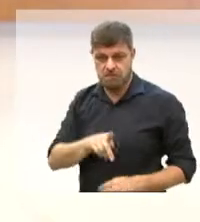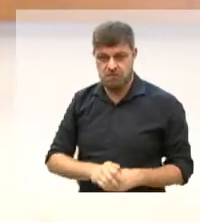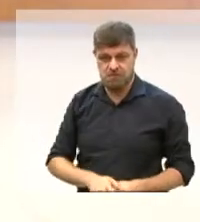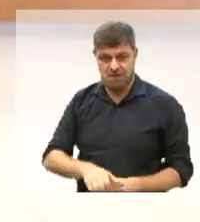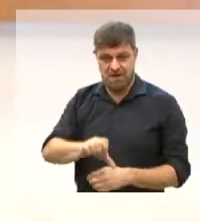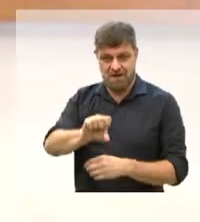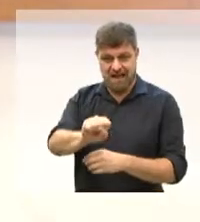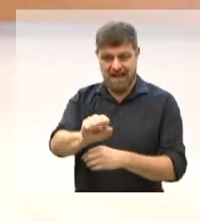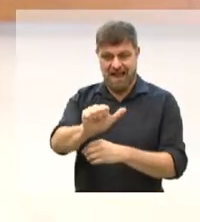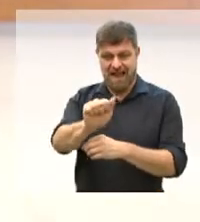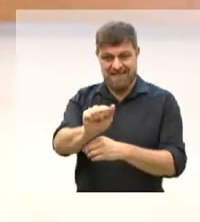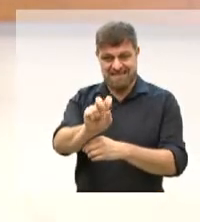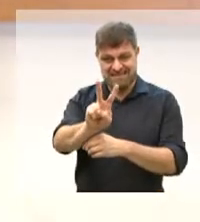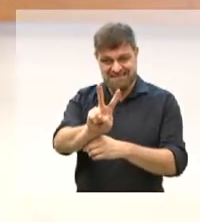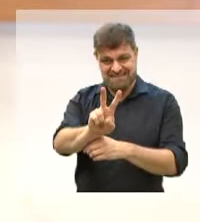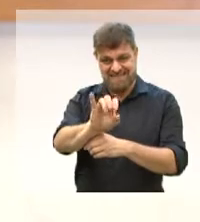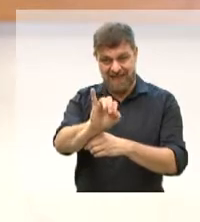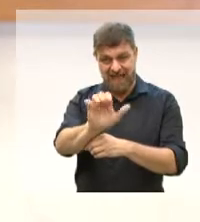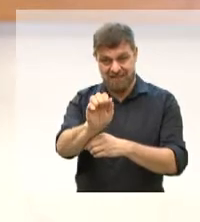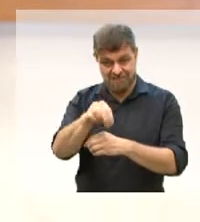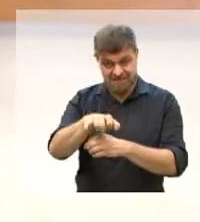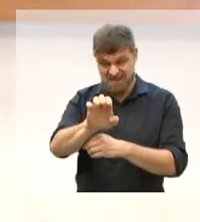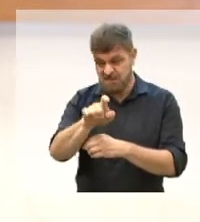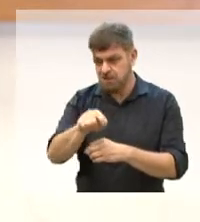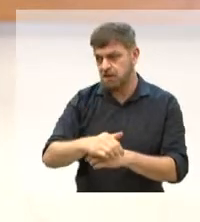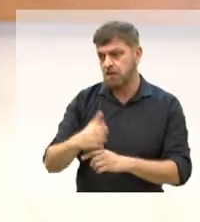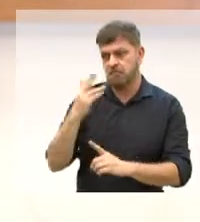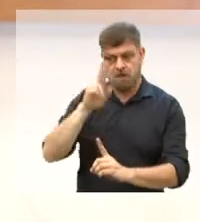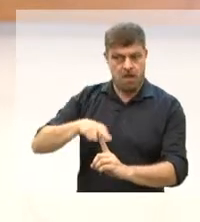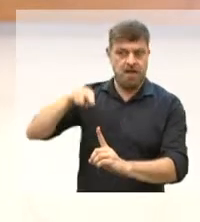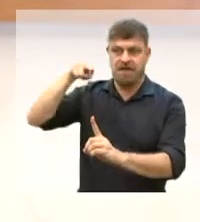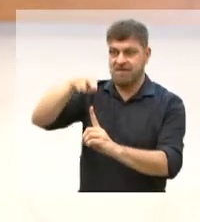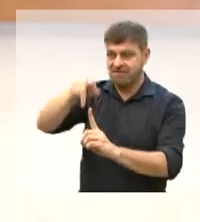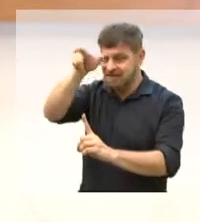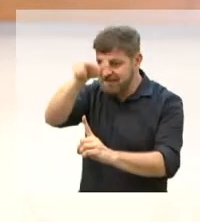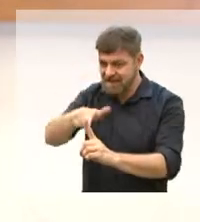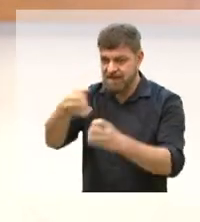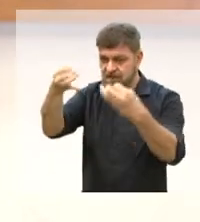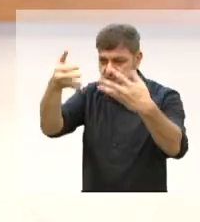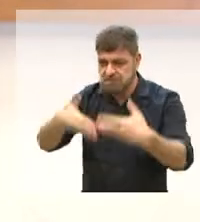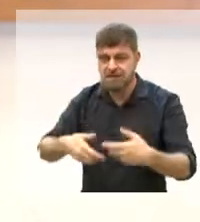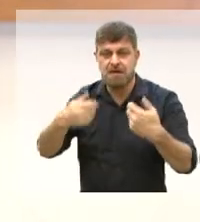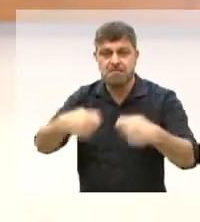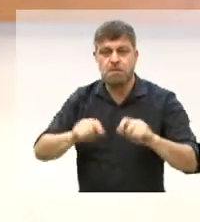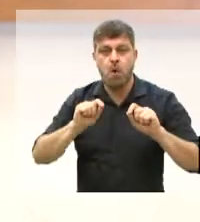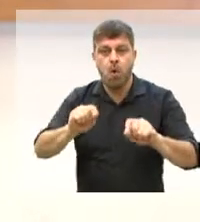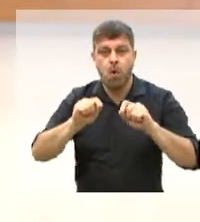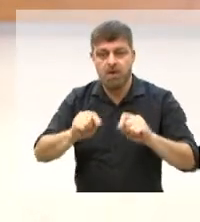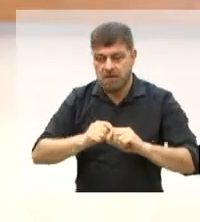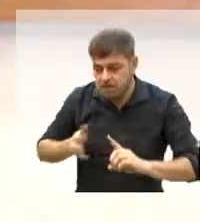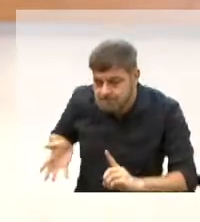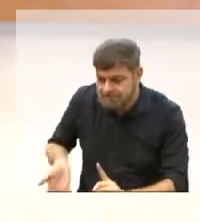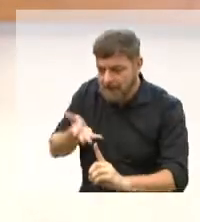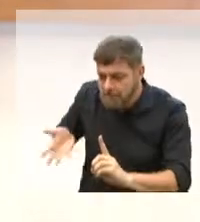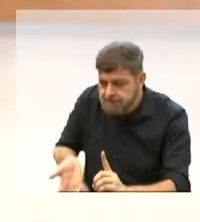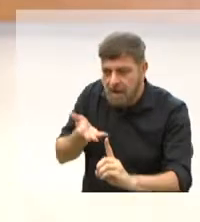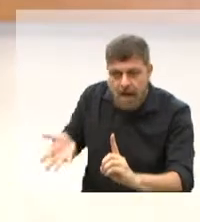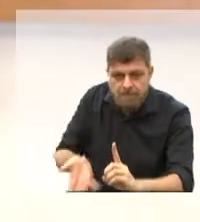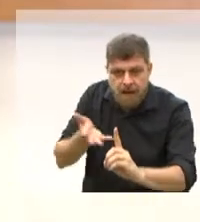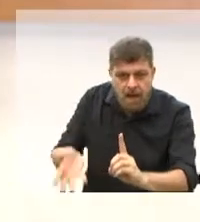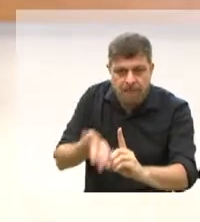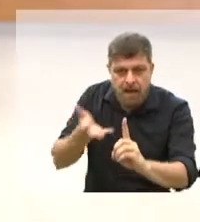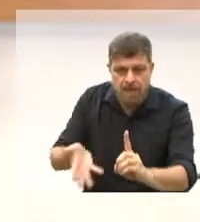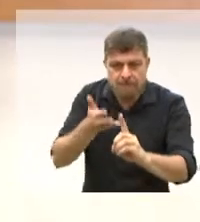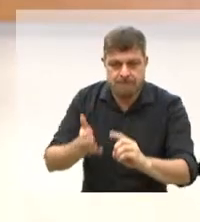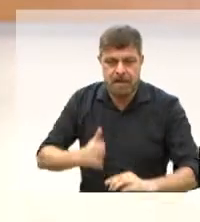referência para nós, né, na educação, ele traz muito essa questão da necessidade da mobilização e da motivação como parte do